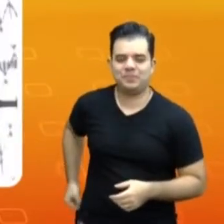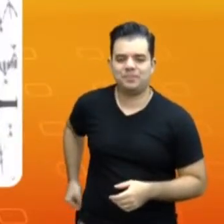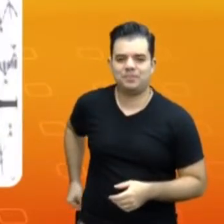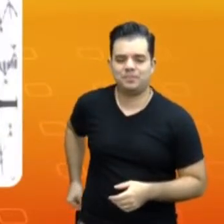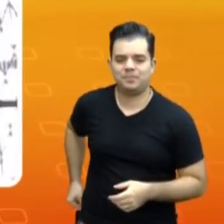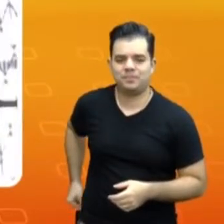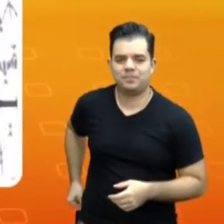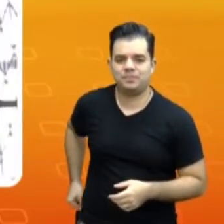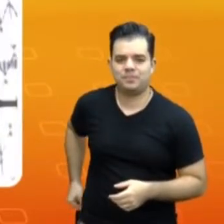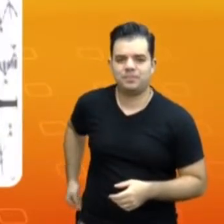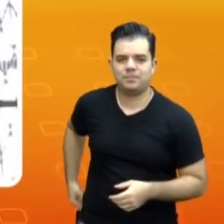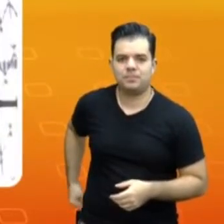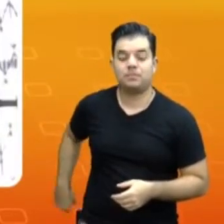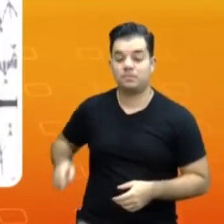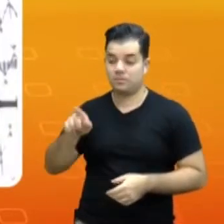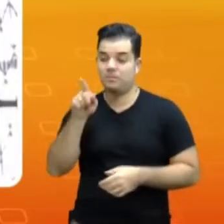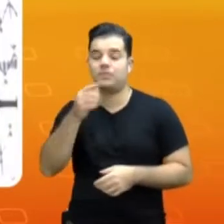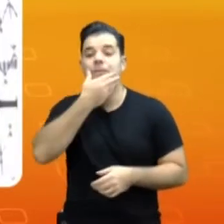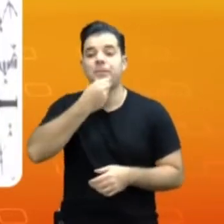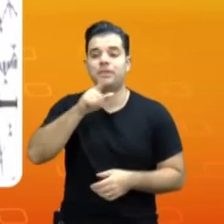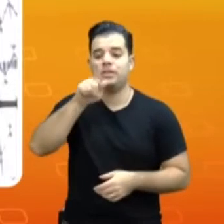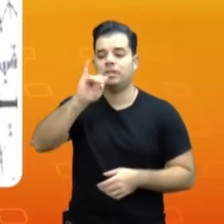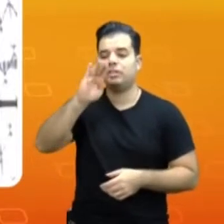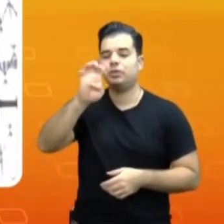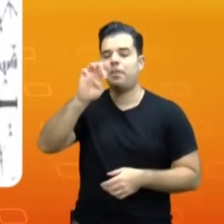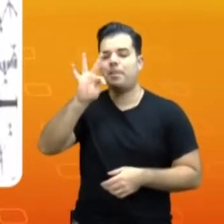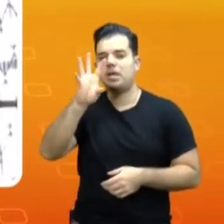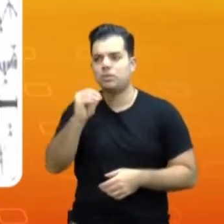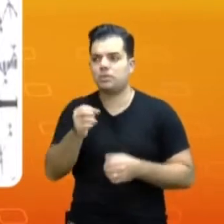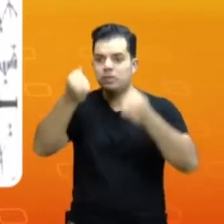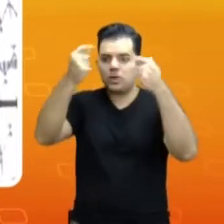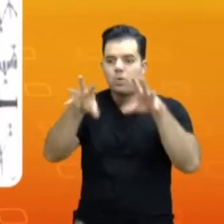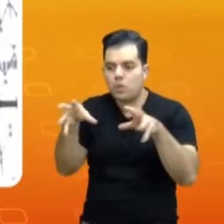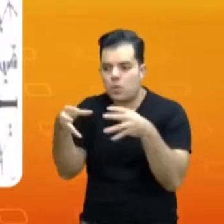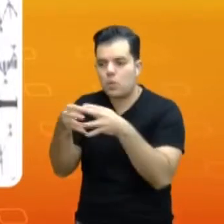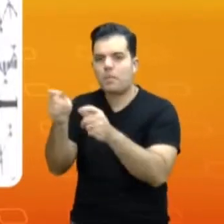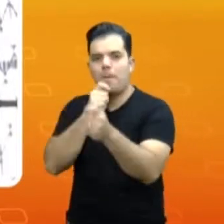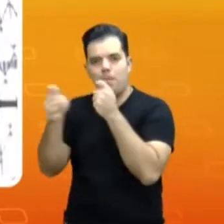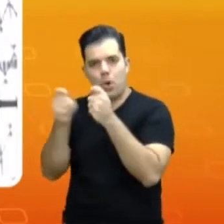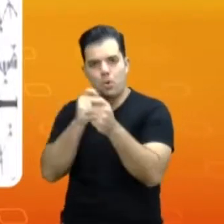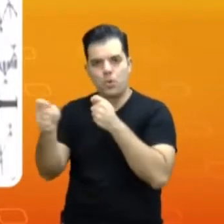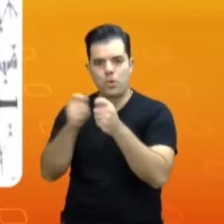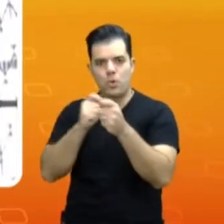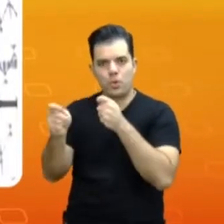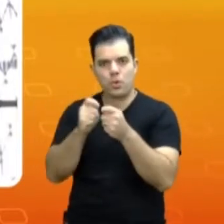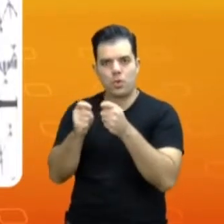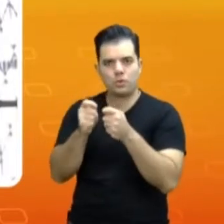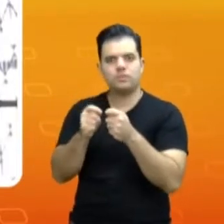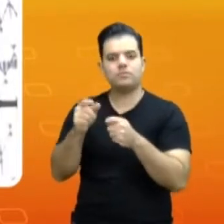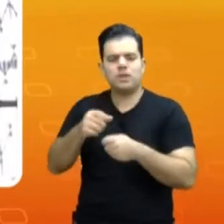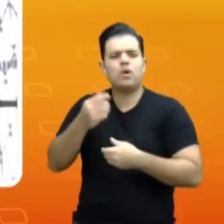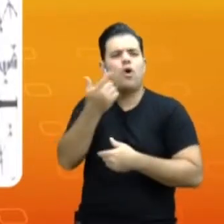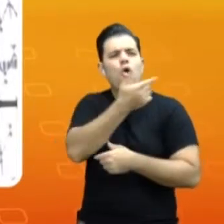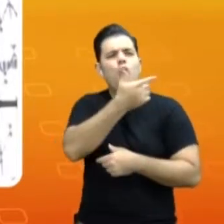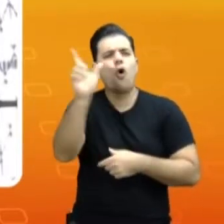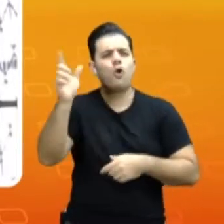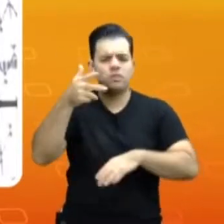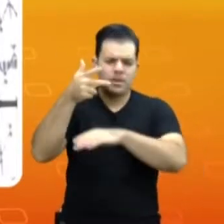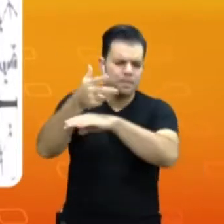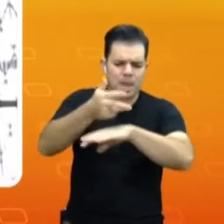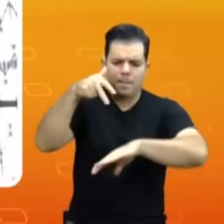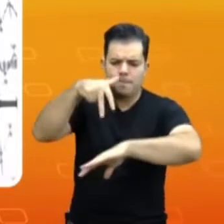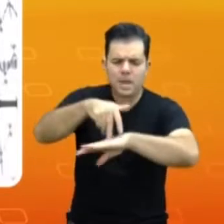O Gilberto falou uma coisa interessante com relação às equipes de reportagem, né? Fernanda, você que teve aí em outras coberturas de Olimpíadas no